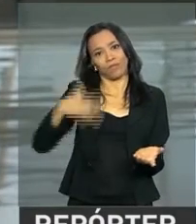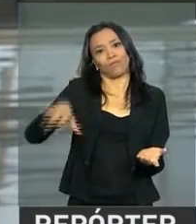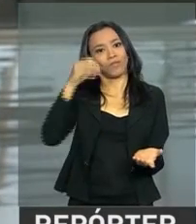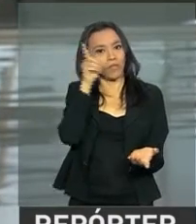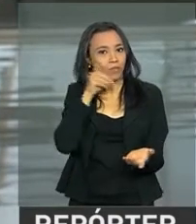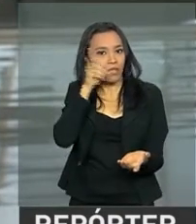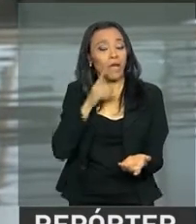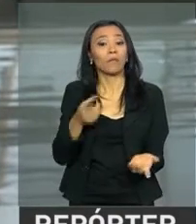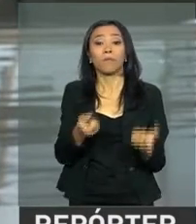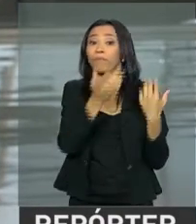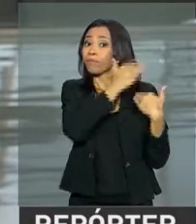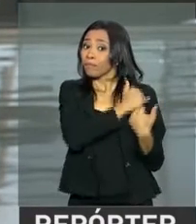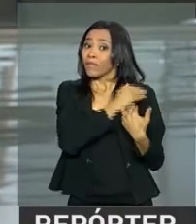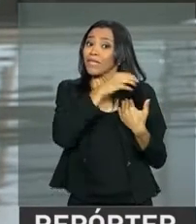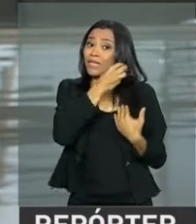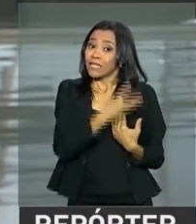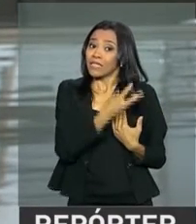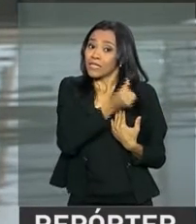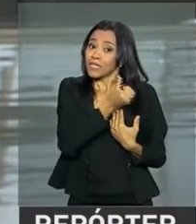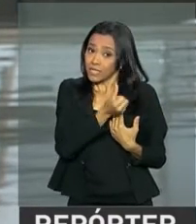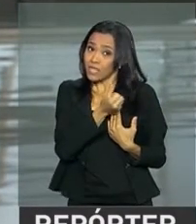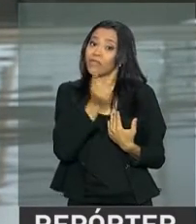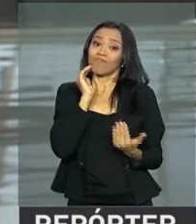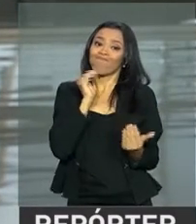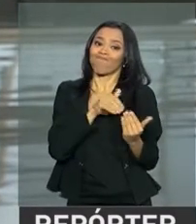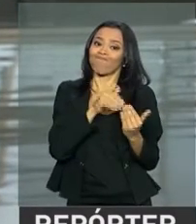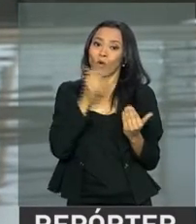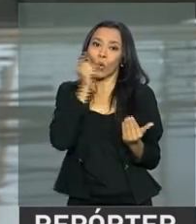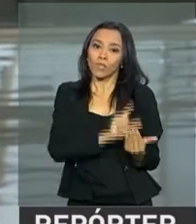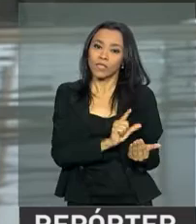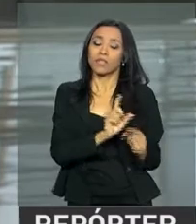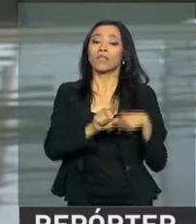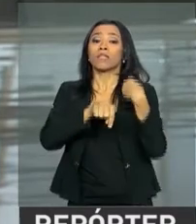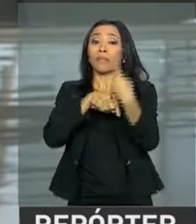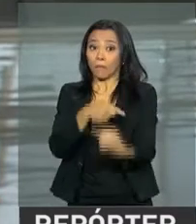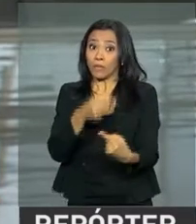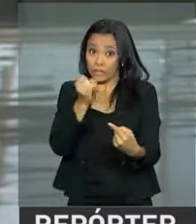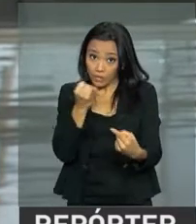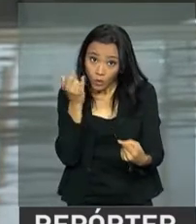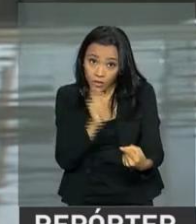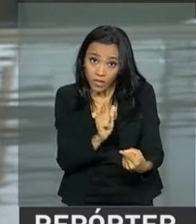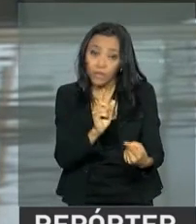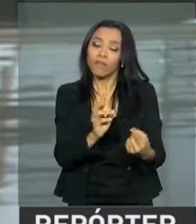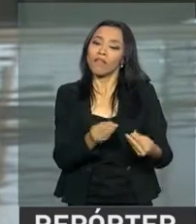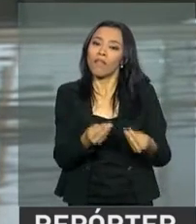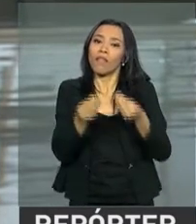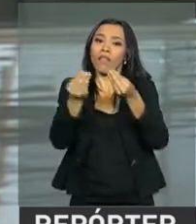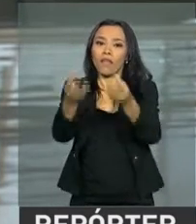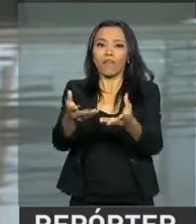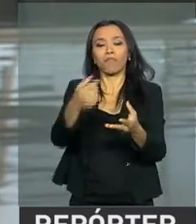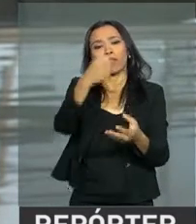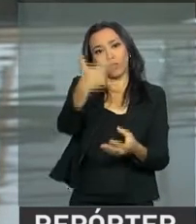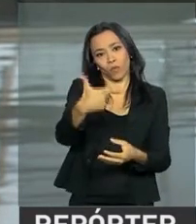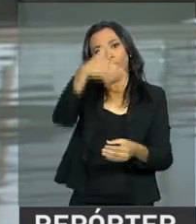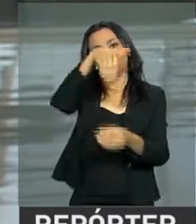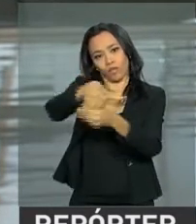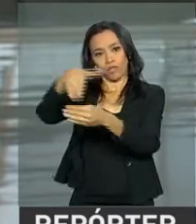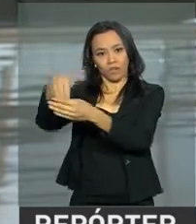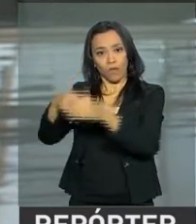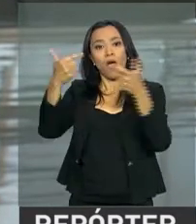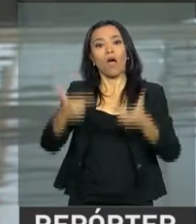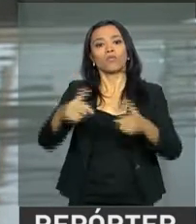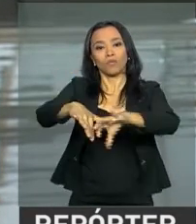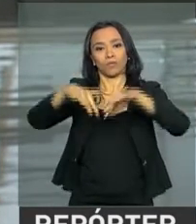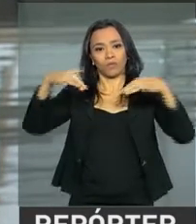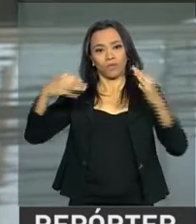recebeu 366 votos favoráveis. Se aprovada, a proposta segue para análise também dois turnos no Senado. Vamos